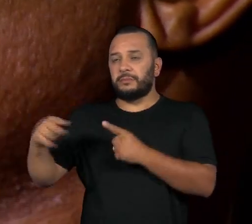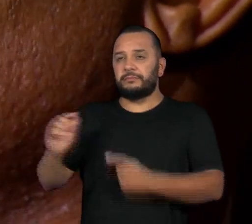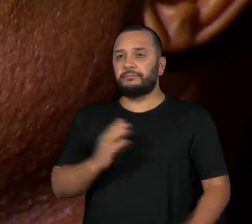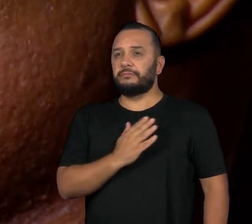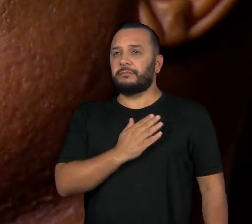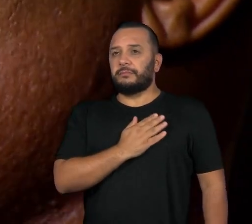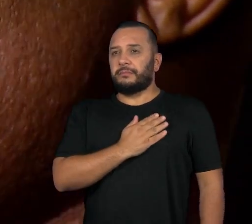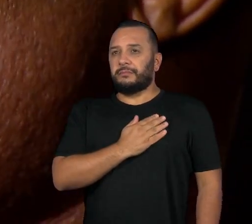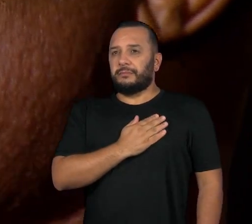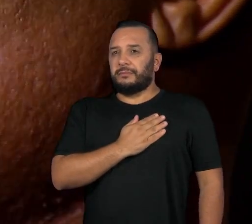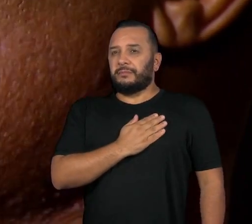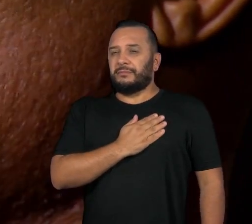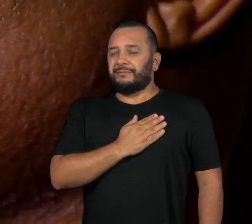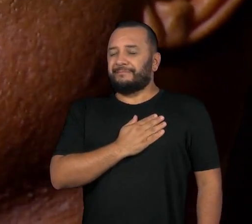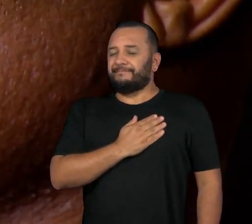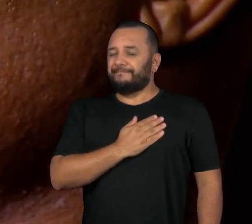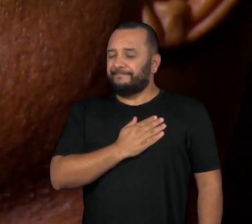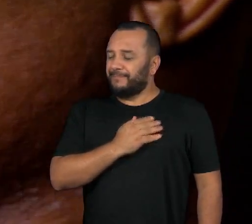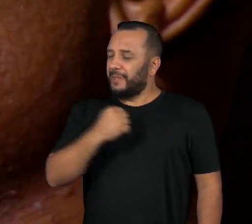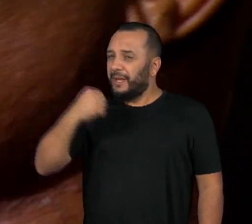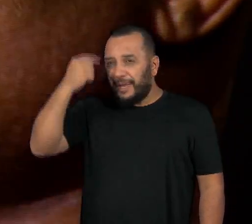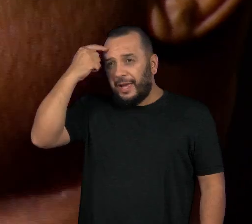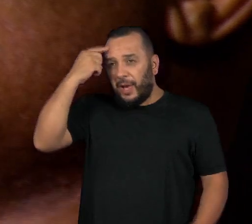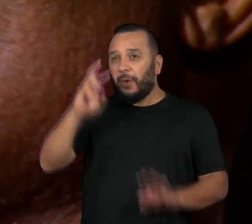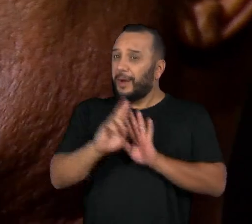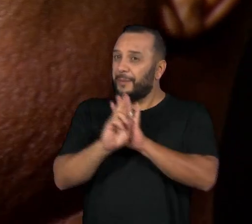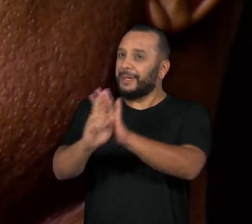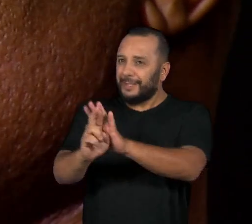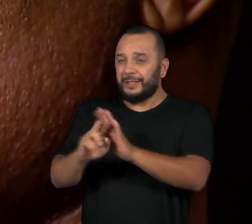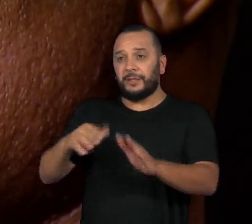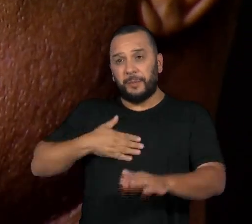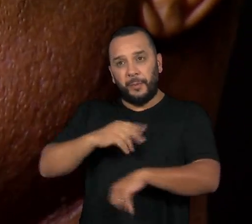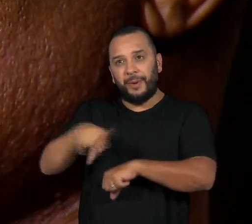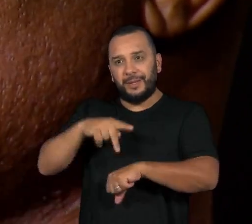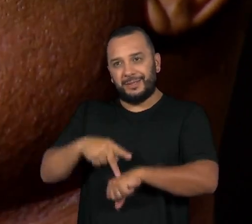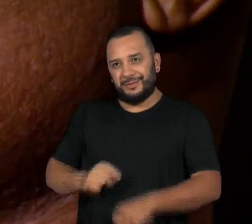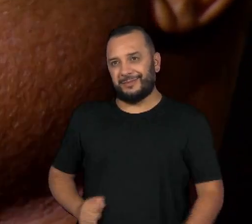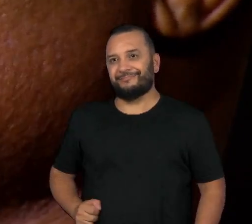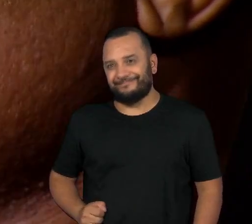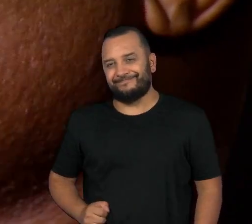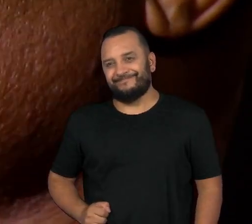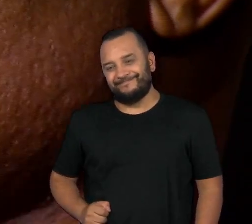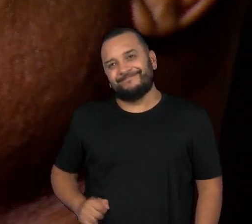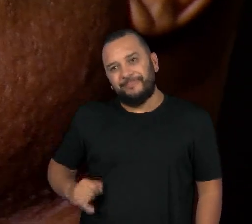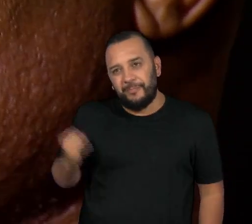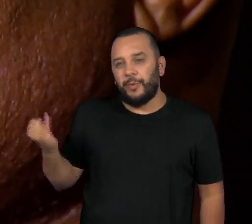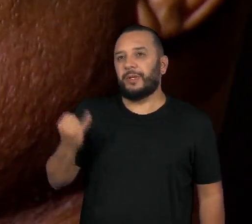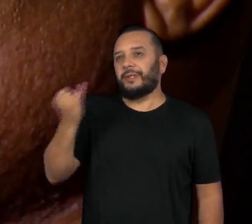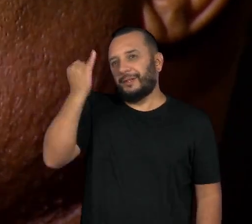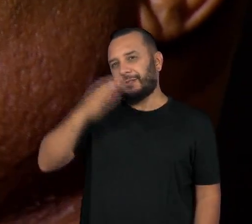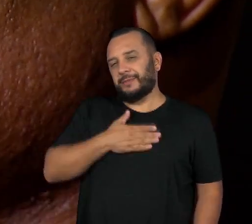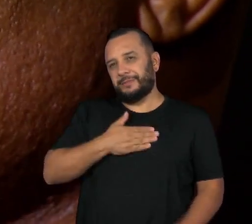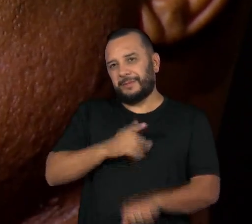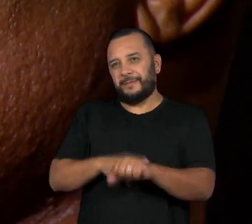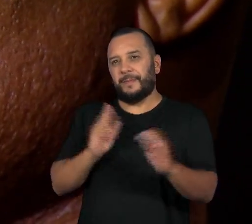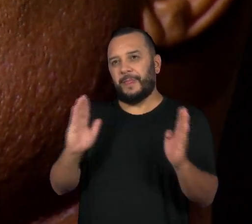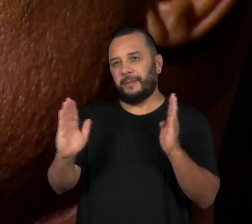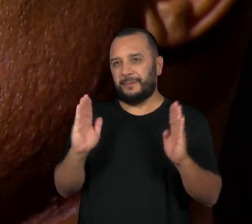numa posição a qual eu estava representando o meu país. Então isso foi muito importante para mim naquele